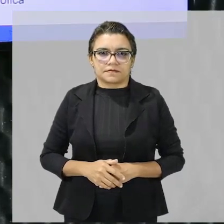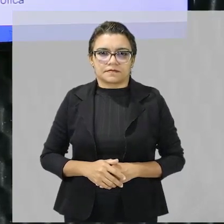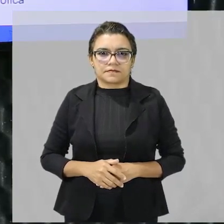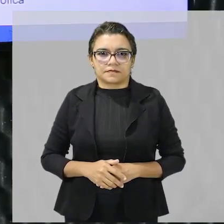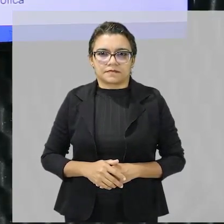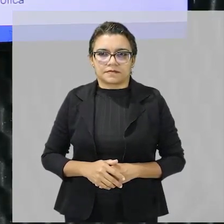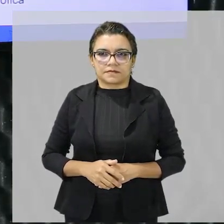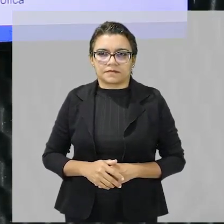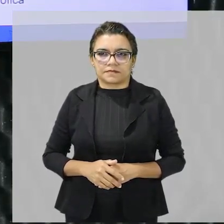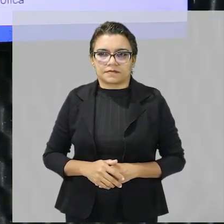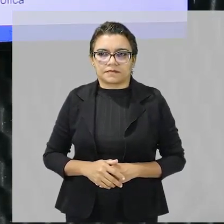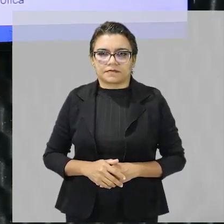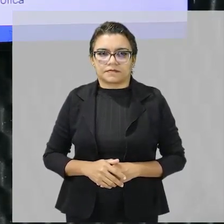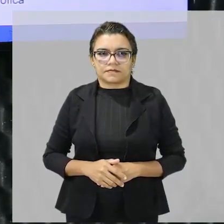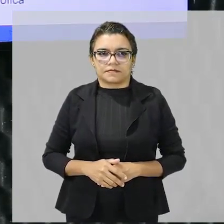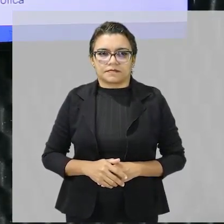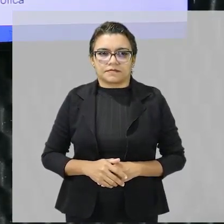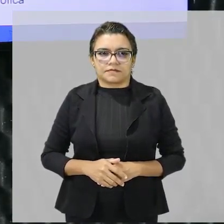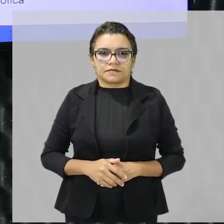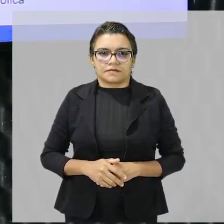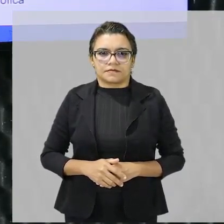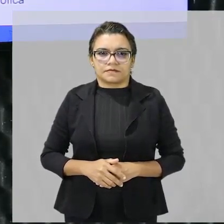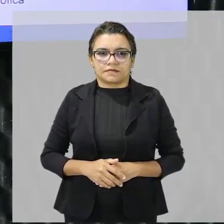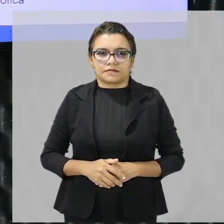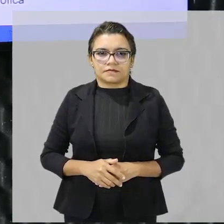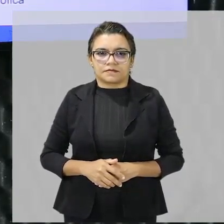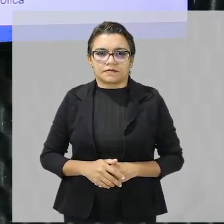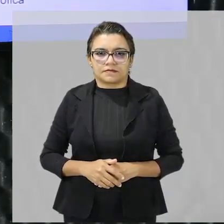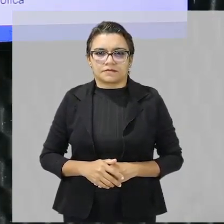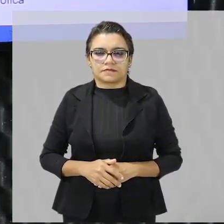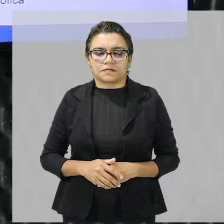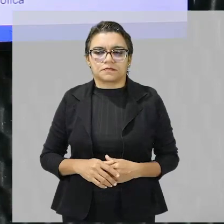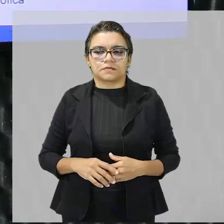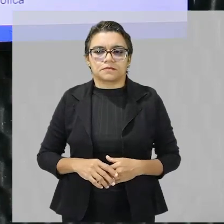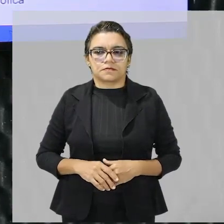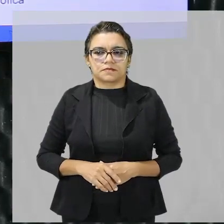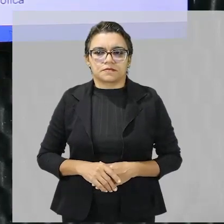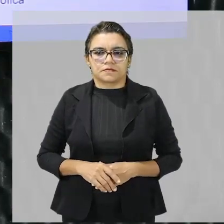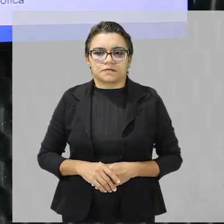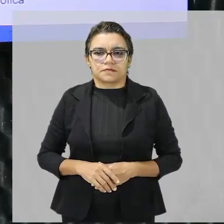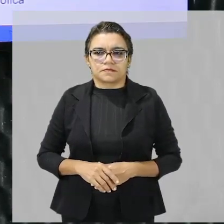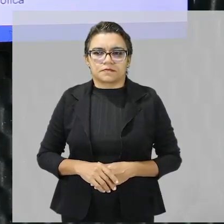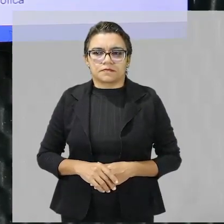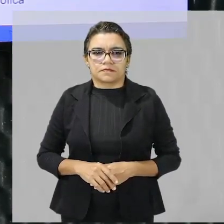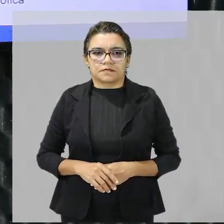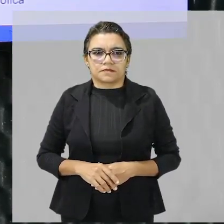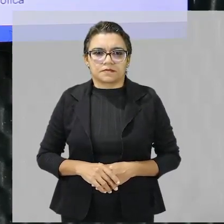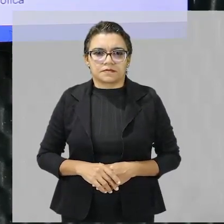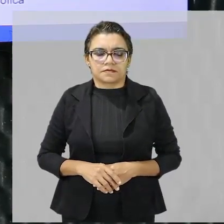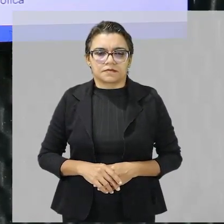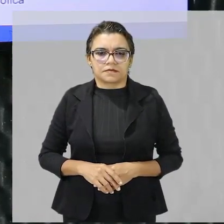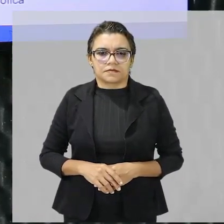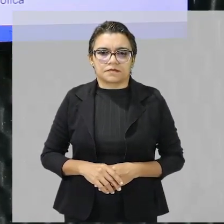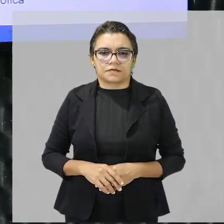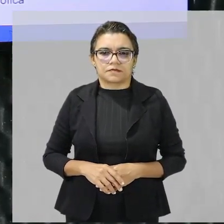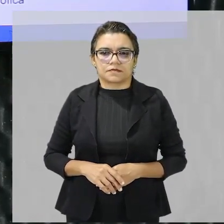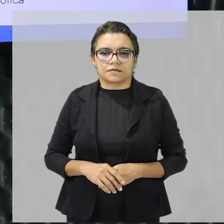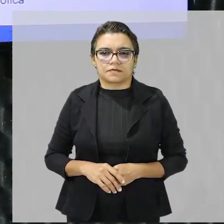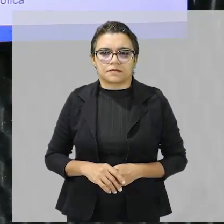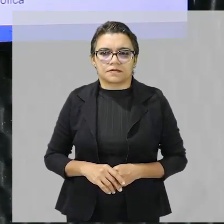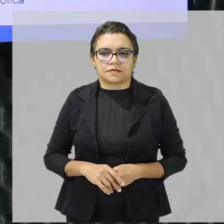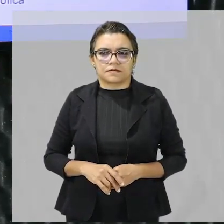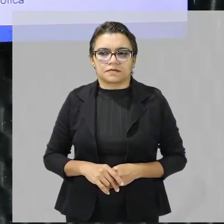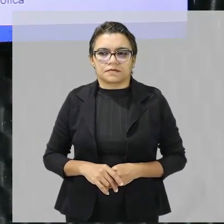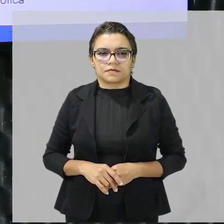modo impossível desse fim ser parado, a morte. Nas profundezas de seu coração ele sabia estar morrendo.